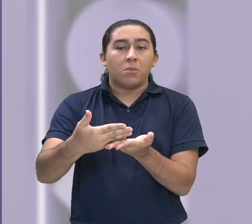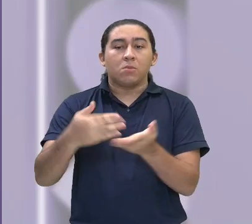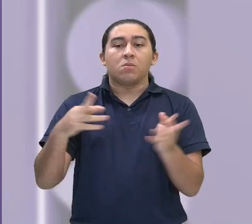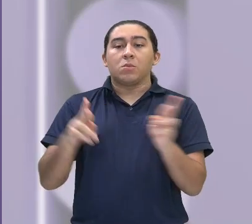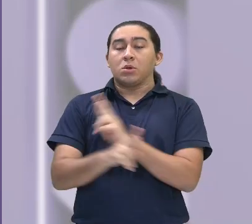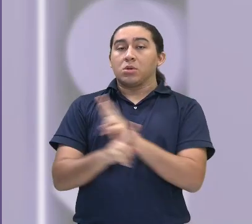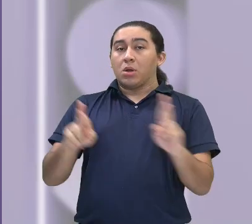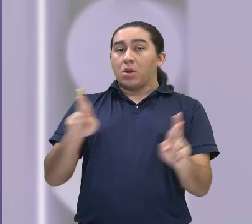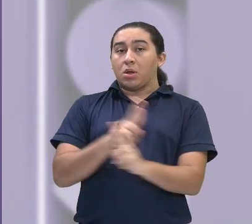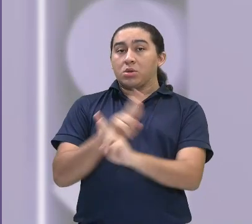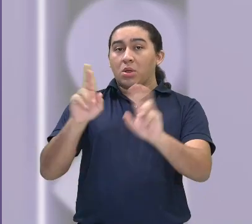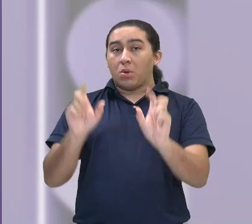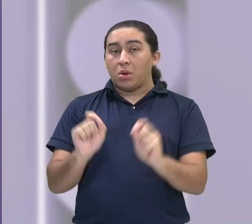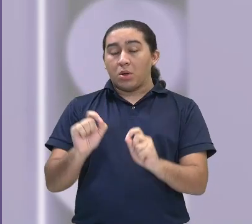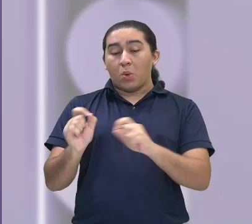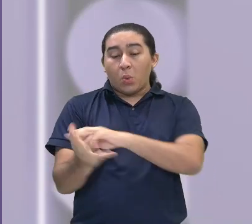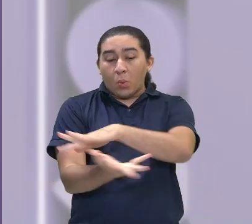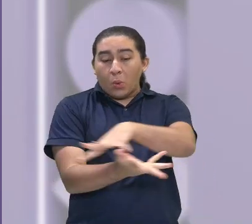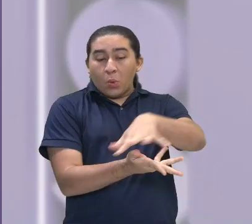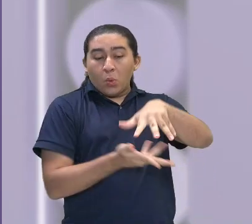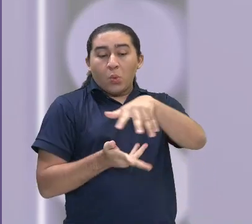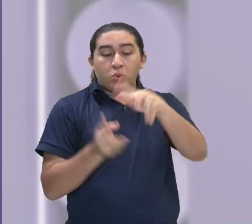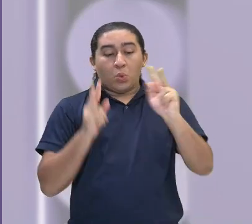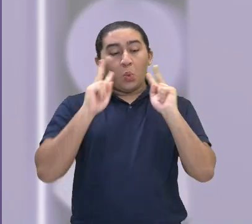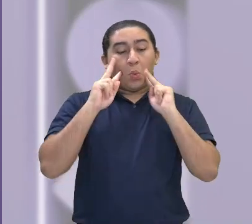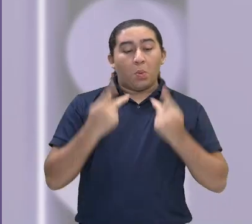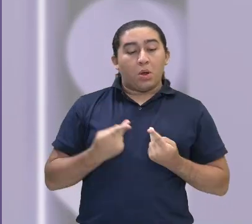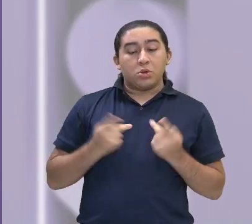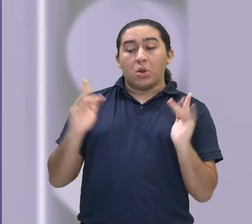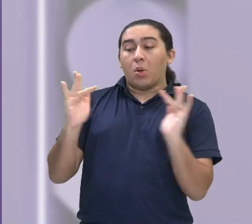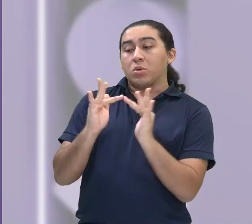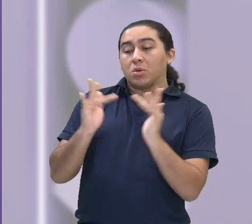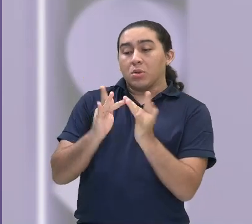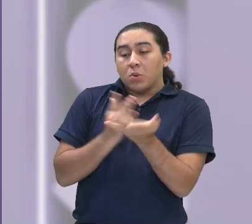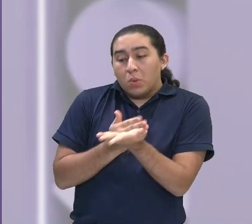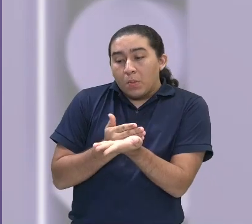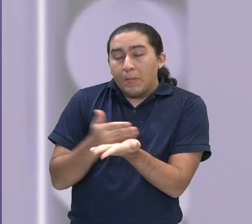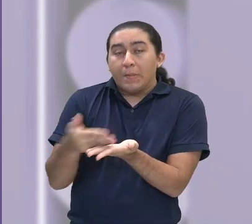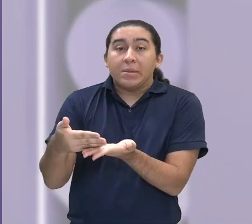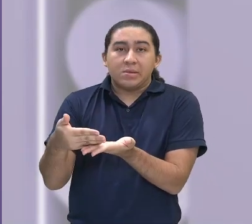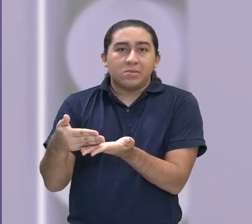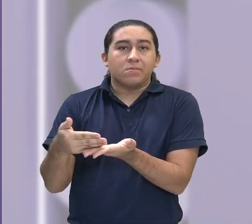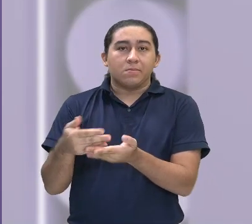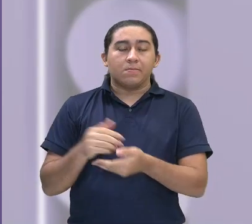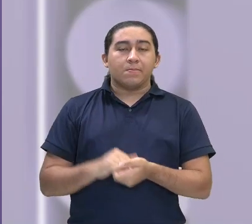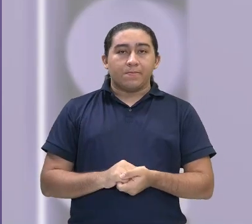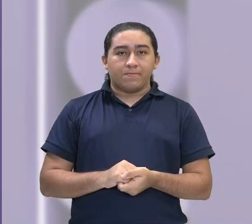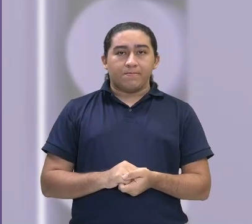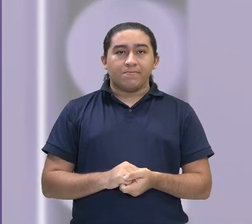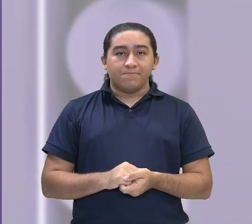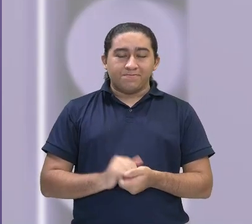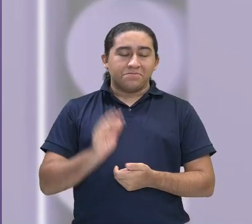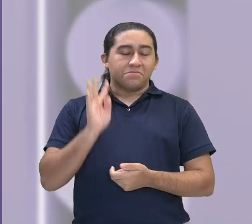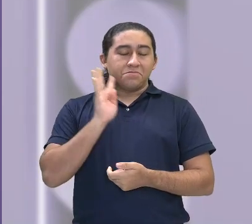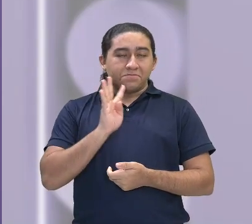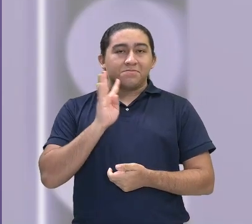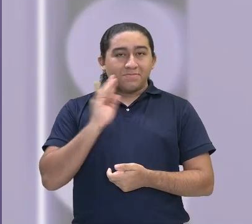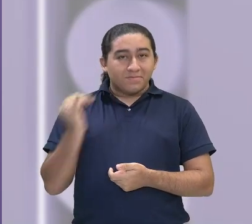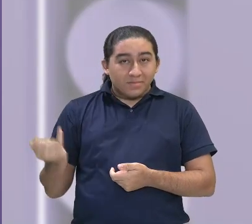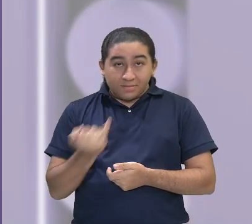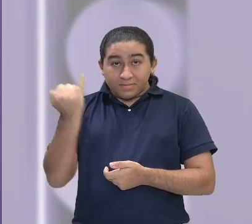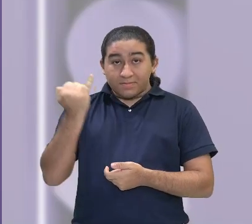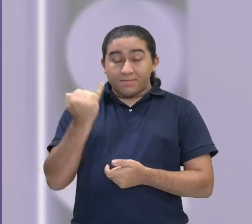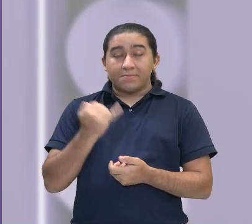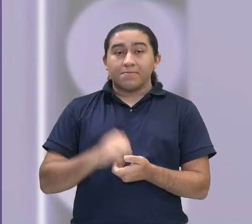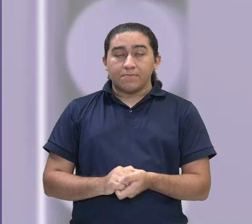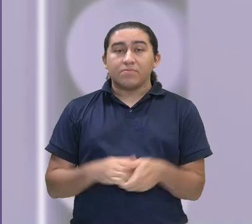relacionar com o mundo, com o ser humano e se relacionar entre si. Olha que importante. Então,